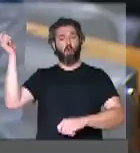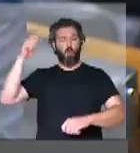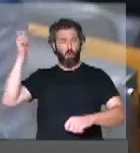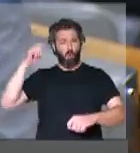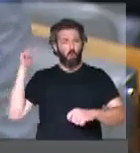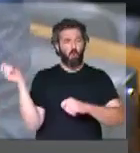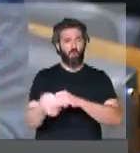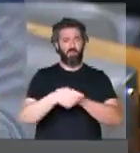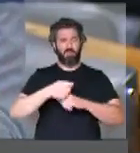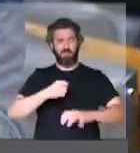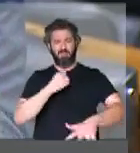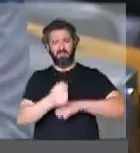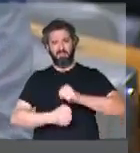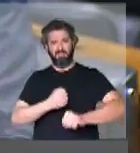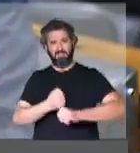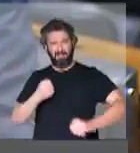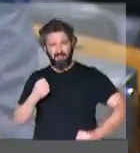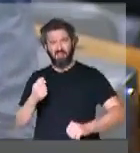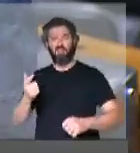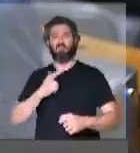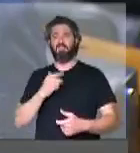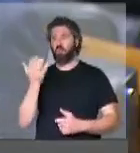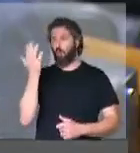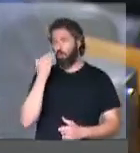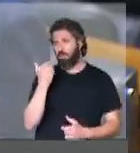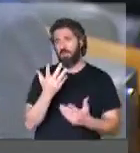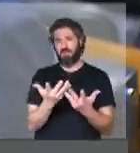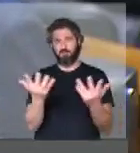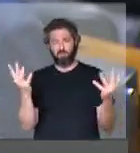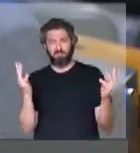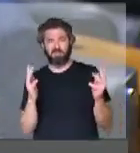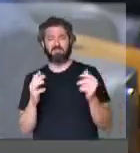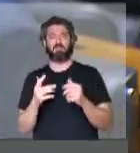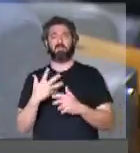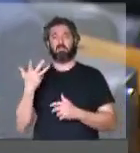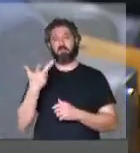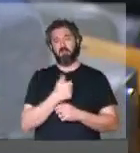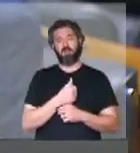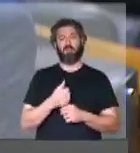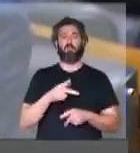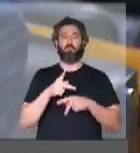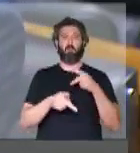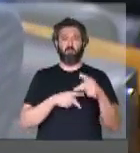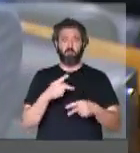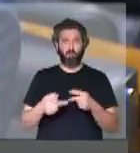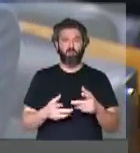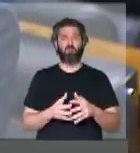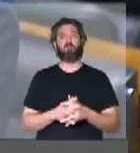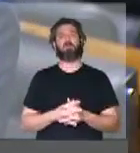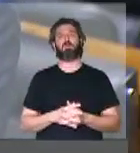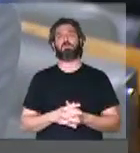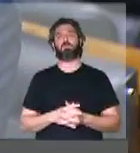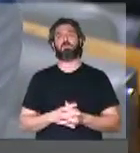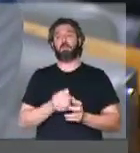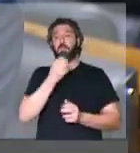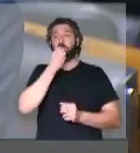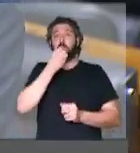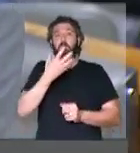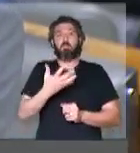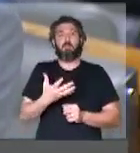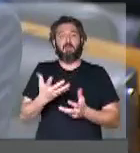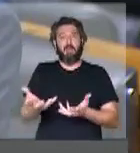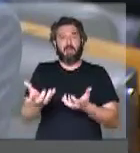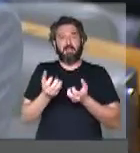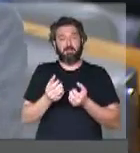rodeio, a exposição, muita comida, uma presença maravilhosa, como eu disse, do nosso povo de Conceição do Castelo, que tão bem recebe